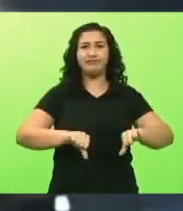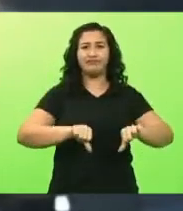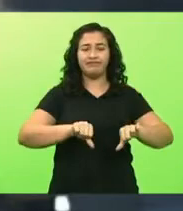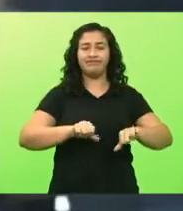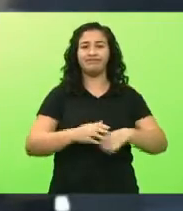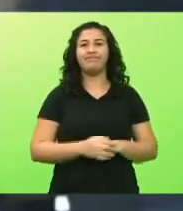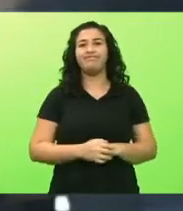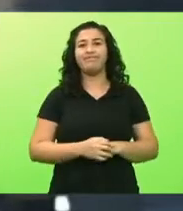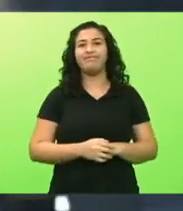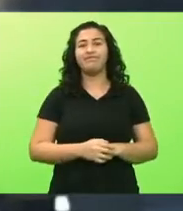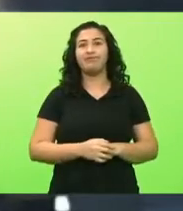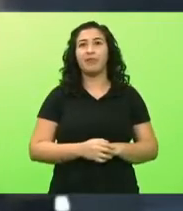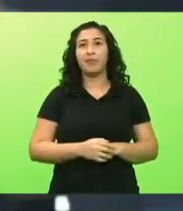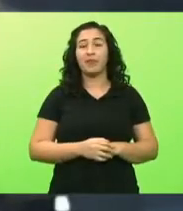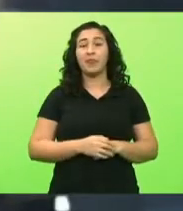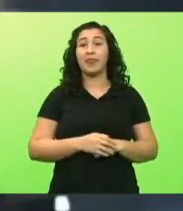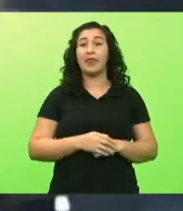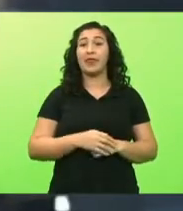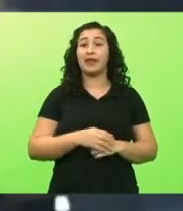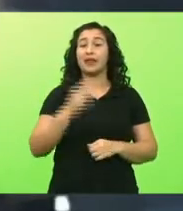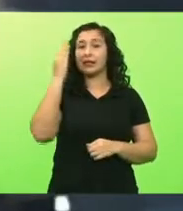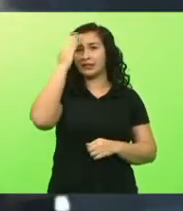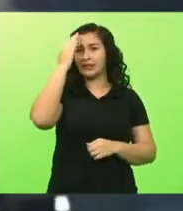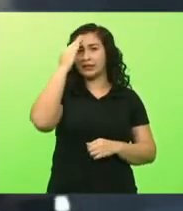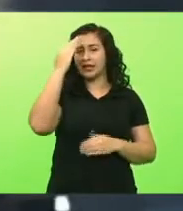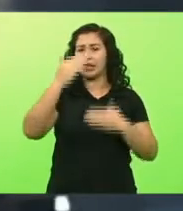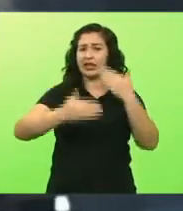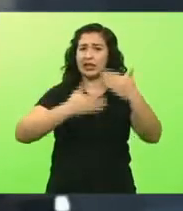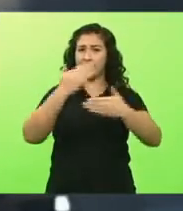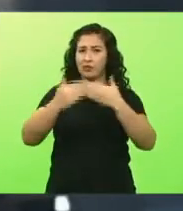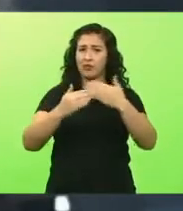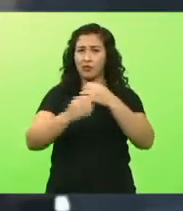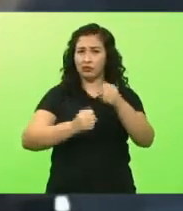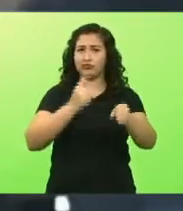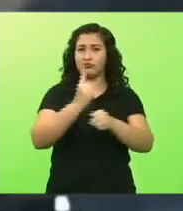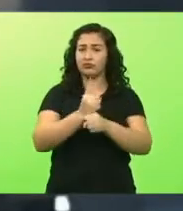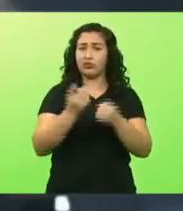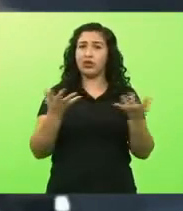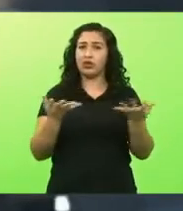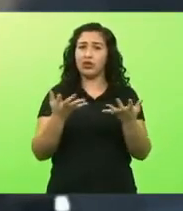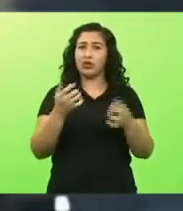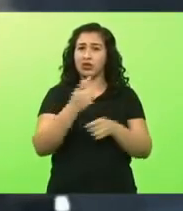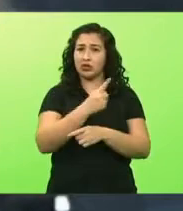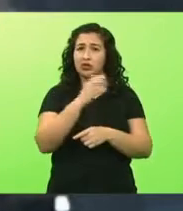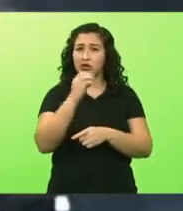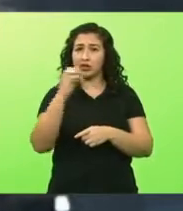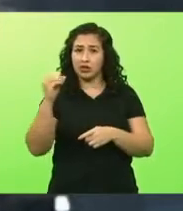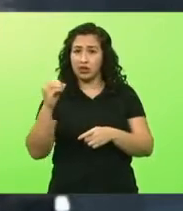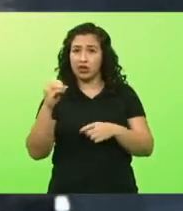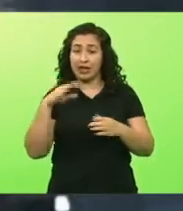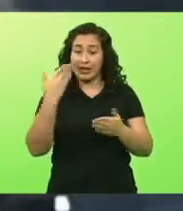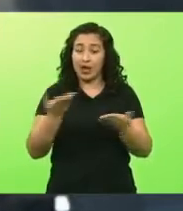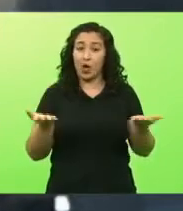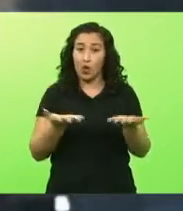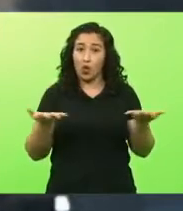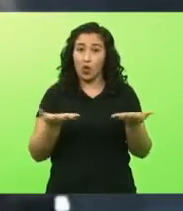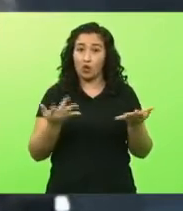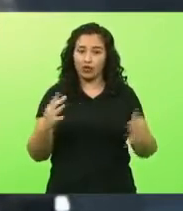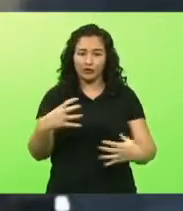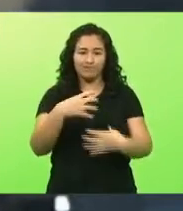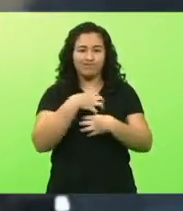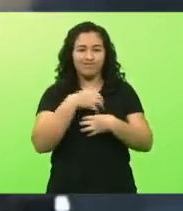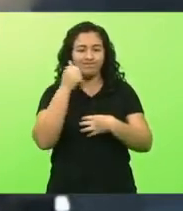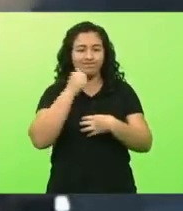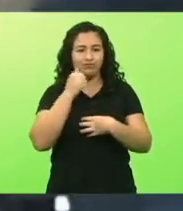tenho certeza que esta fala da Antonieta está tocando na alma de todas as mulheres que me escutam